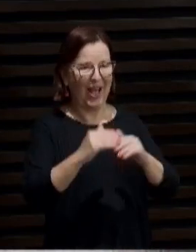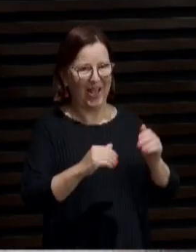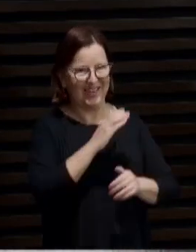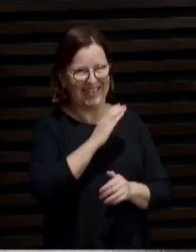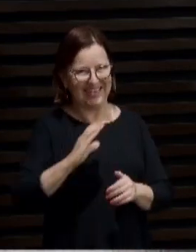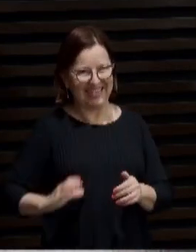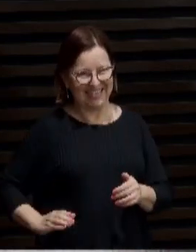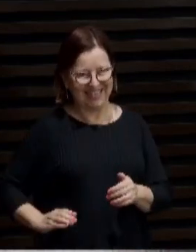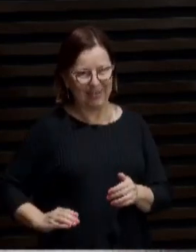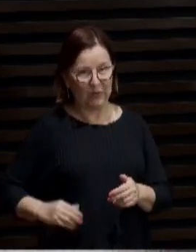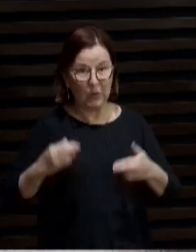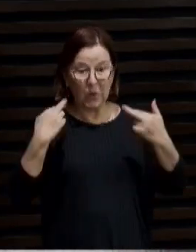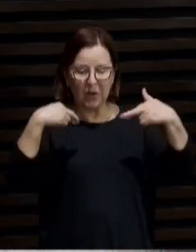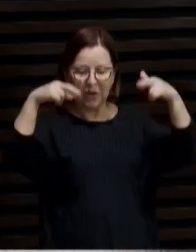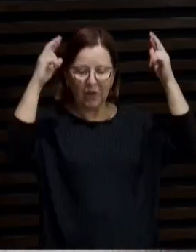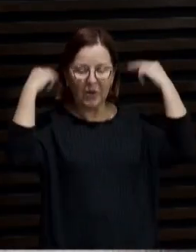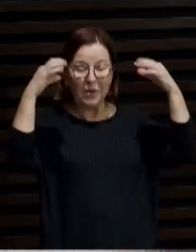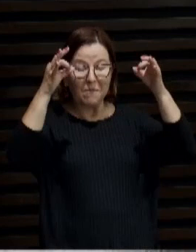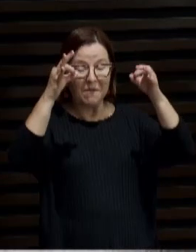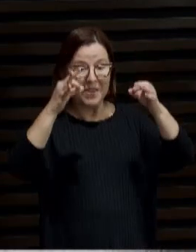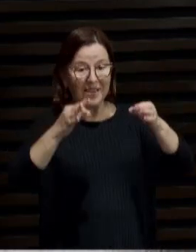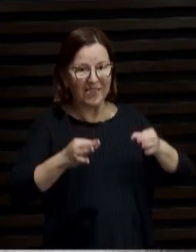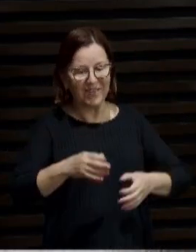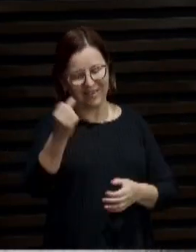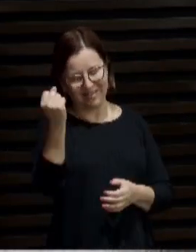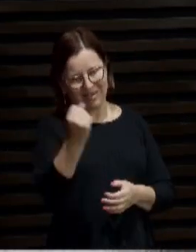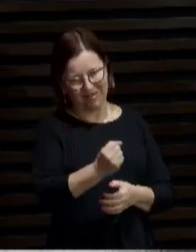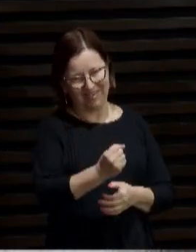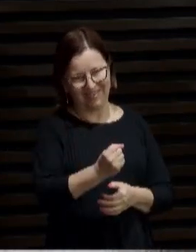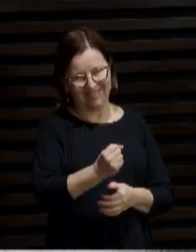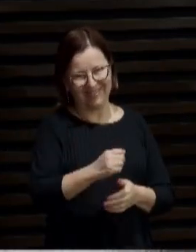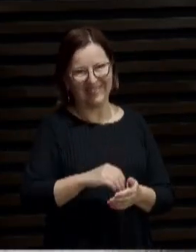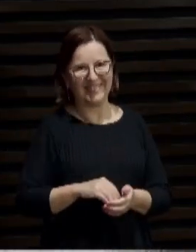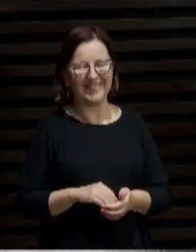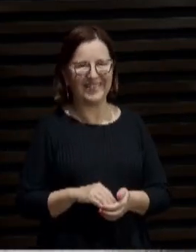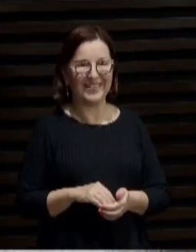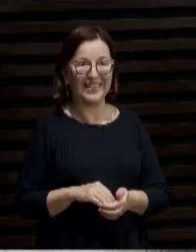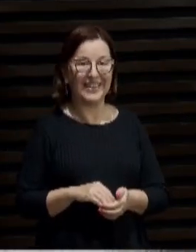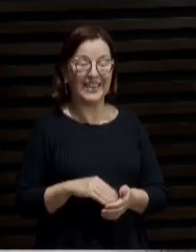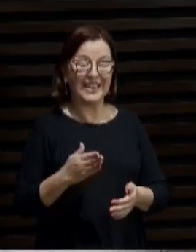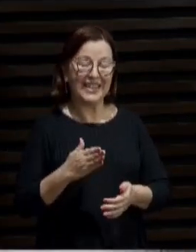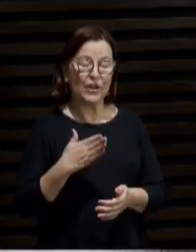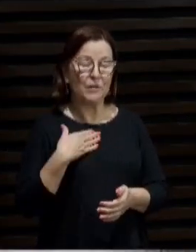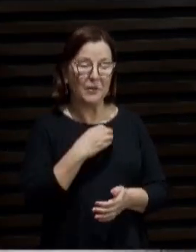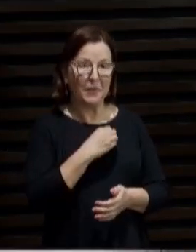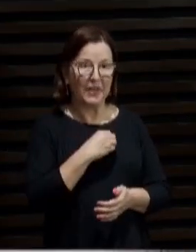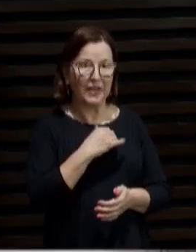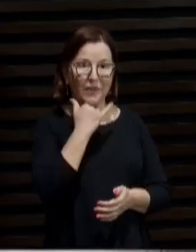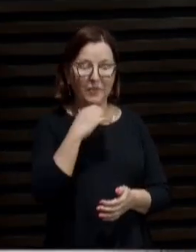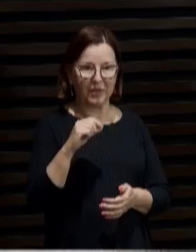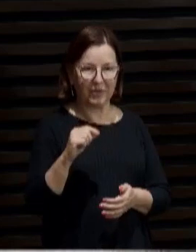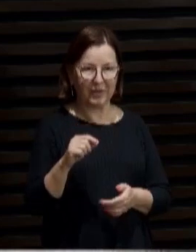o cordeiro perfeito que foi imolado. Ali, os meus e seus pecados, eles foram perdoados. Mas, meus irmãos, essa